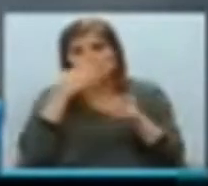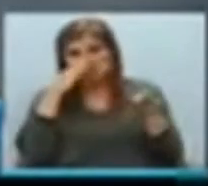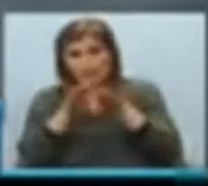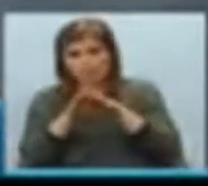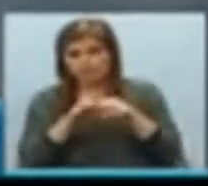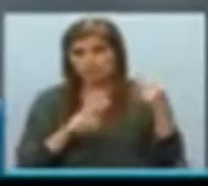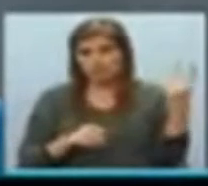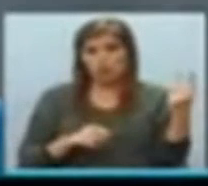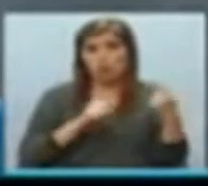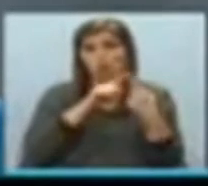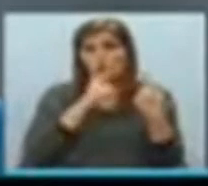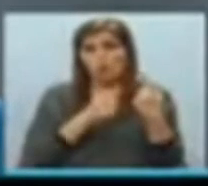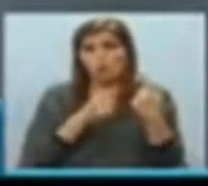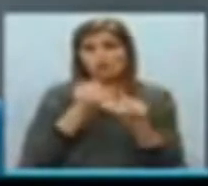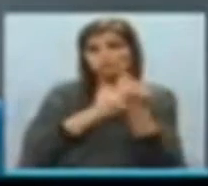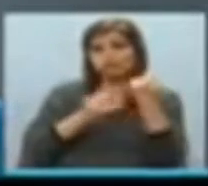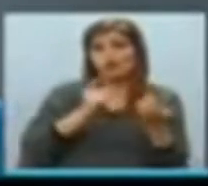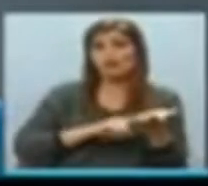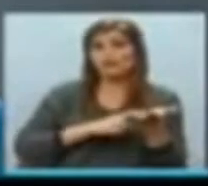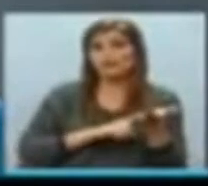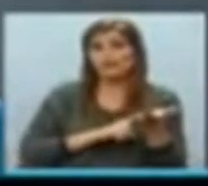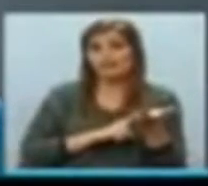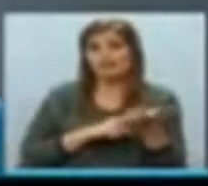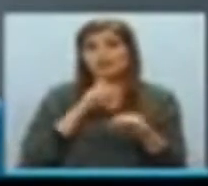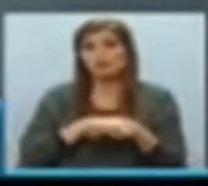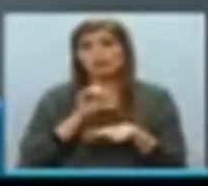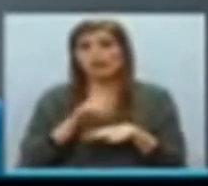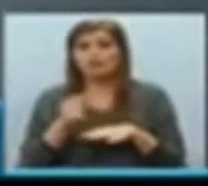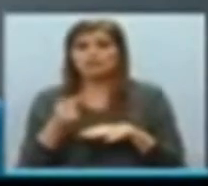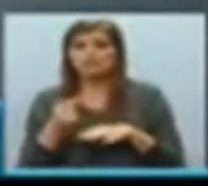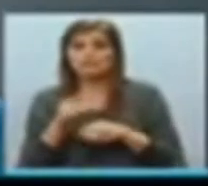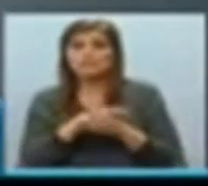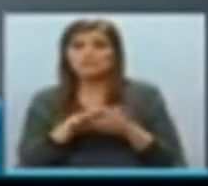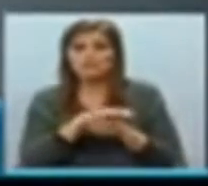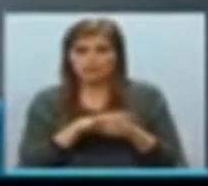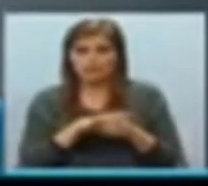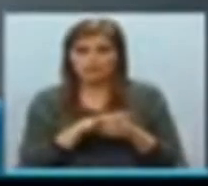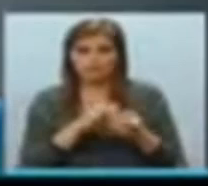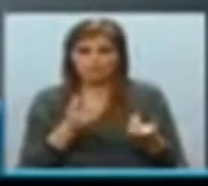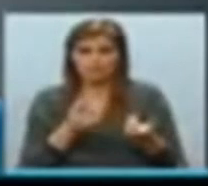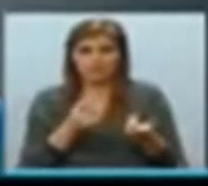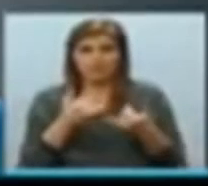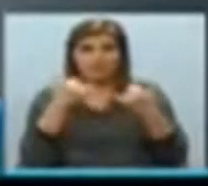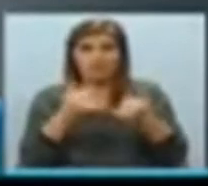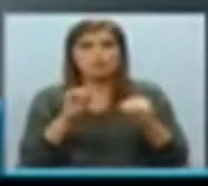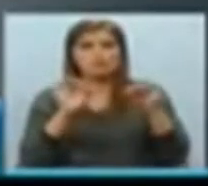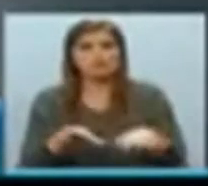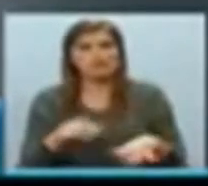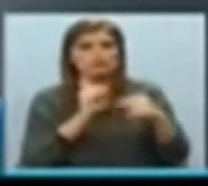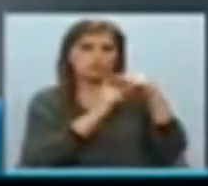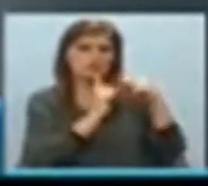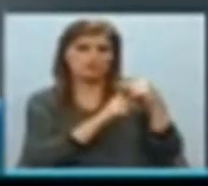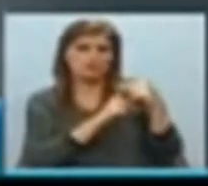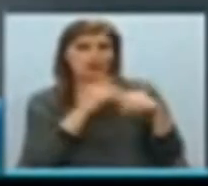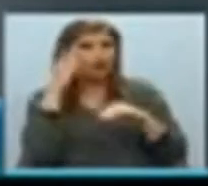sua identidade da outra e isso é por causa de um determinado foi uma tragédia mas depois tem um final positivo que